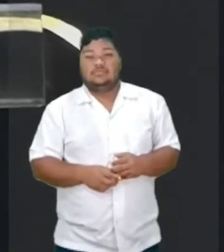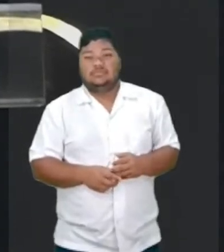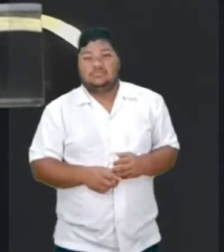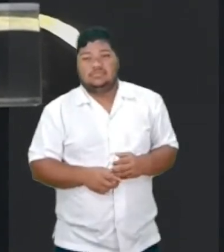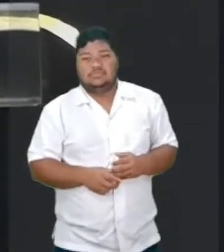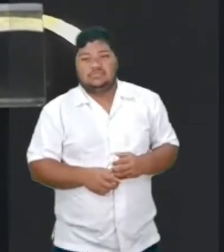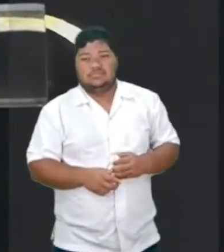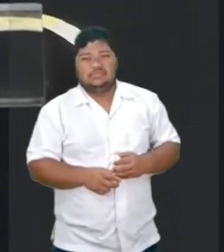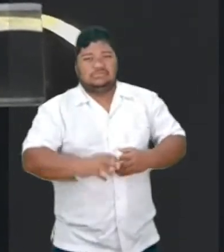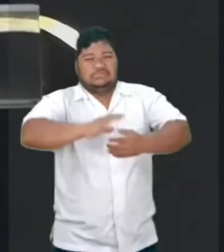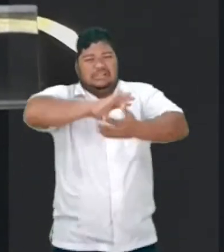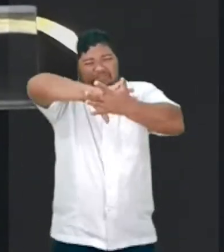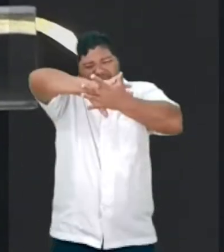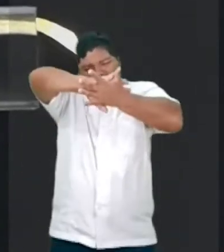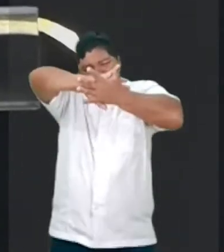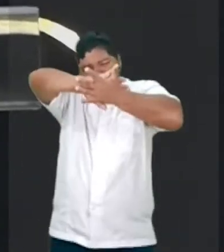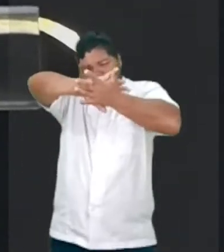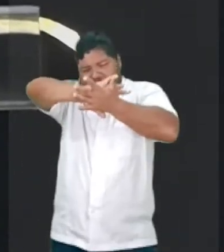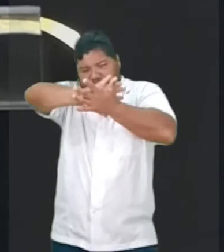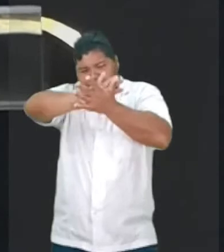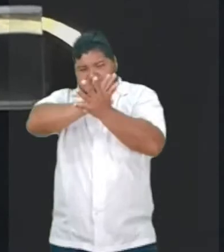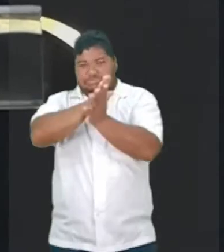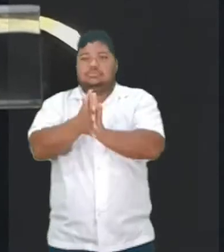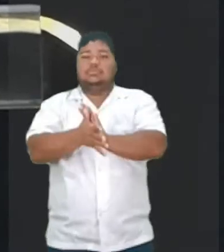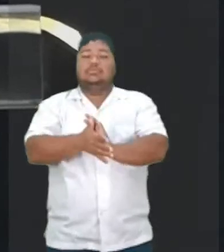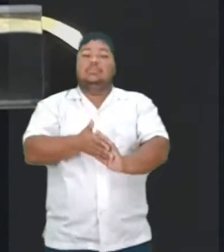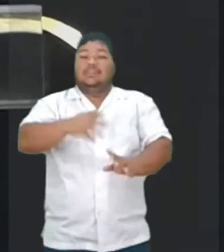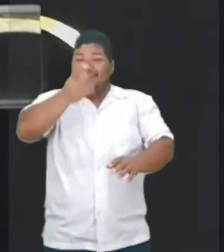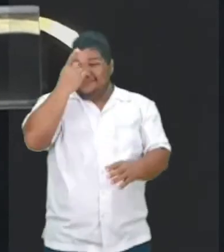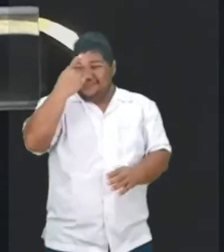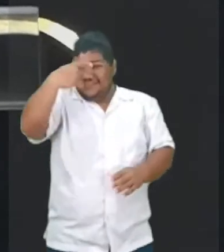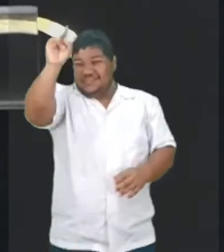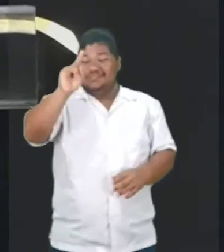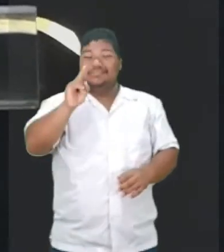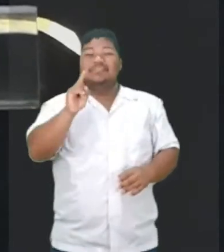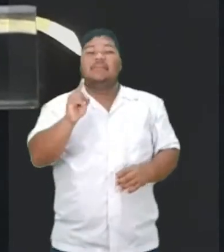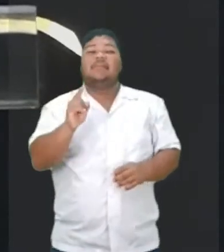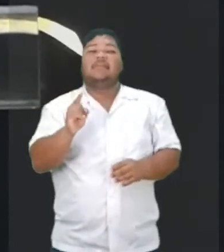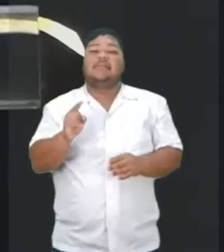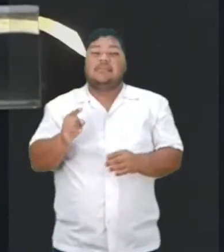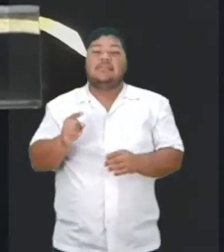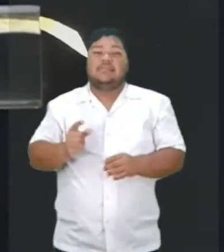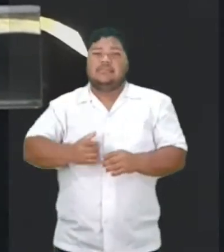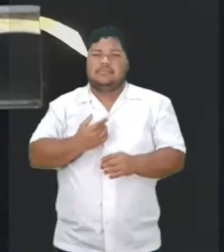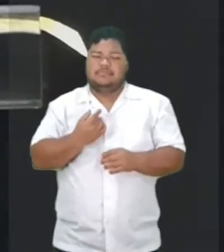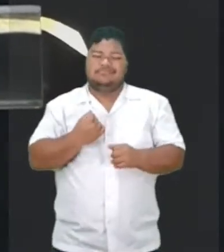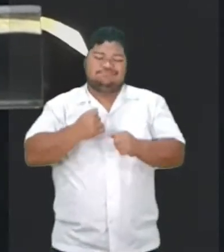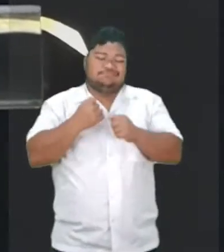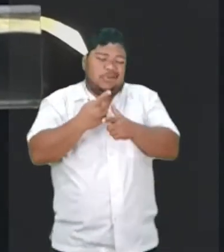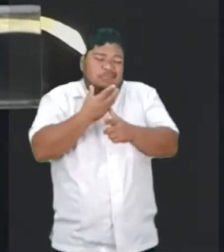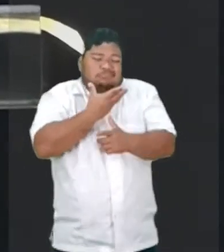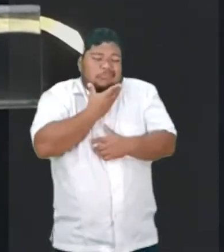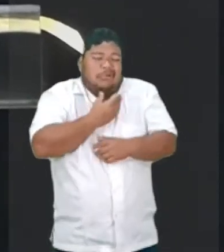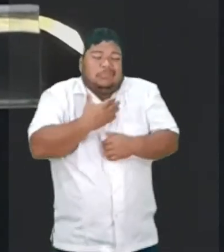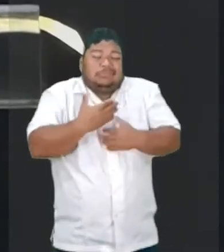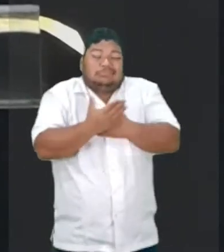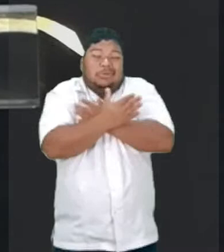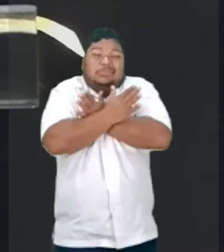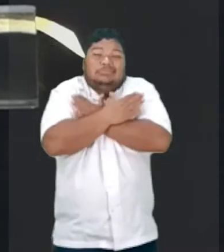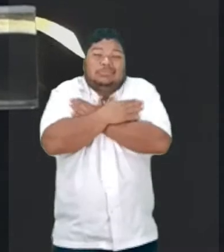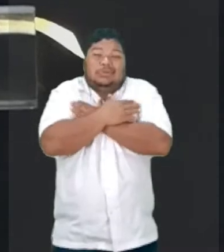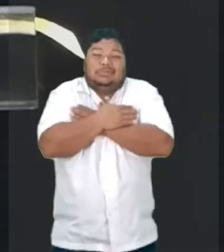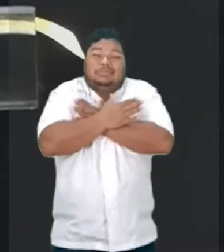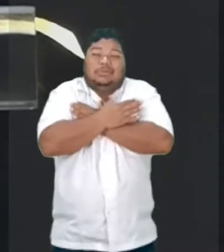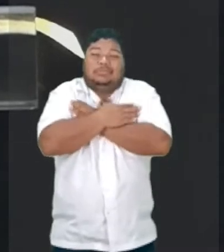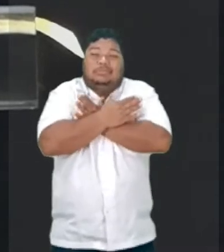tudo arruinado, levando as pessoas que poderiam ser úteis, e deixando as pessoas pobres, habitando naquele